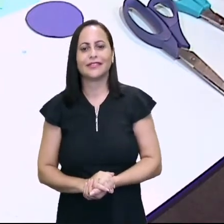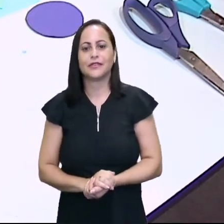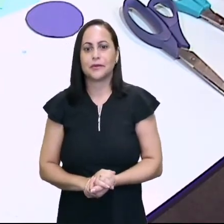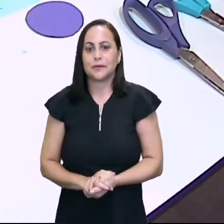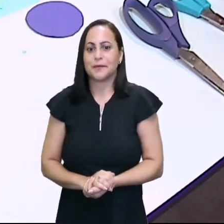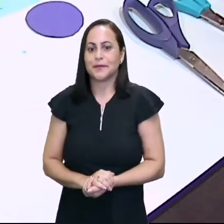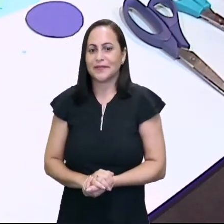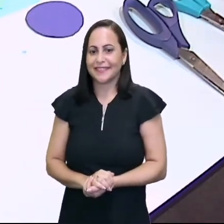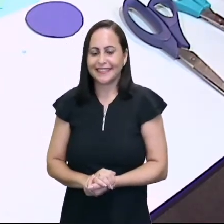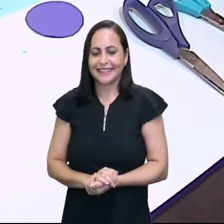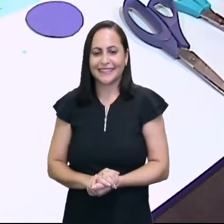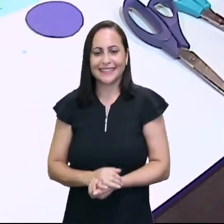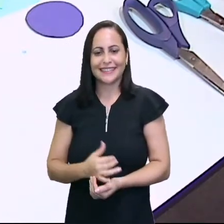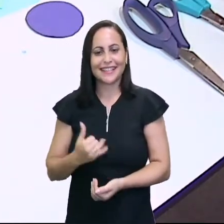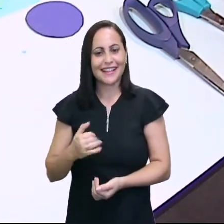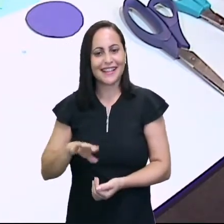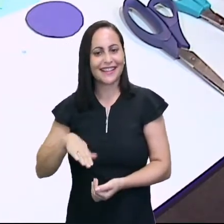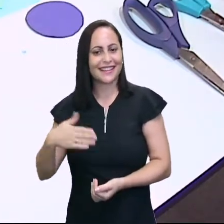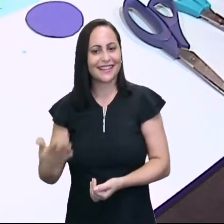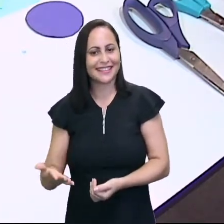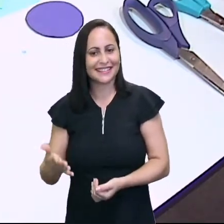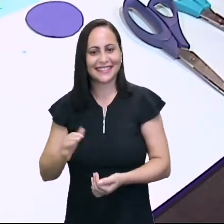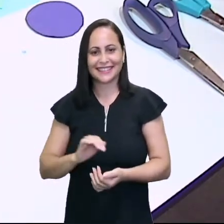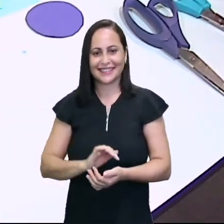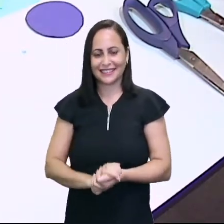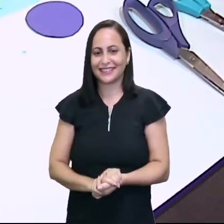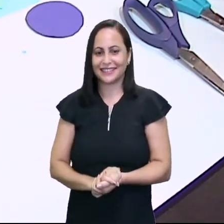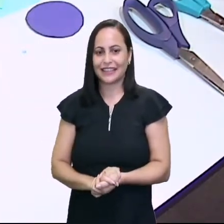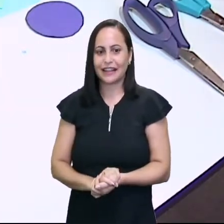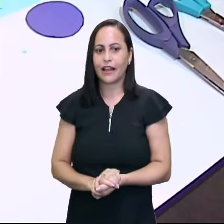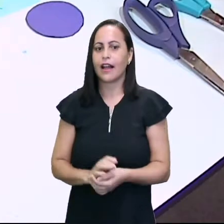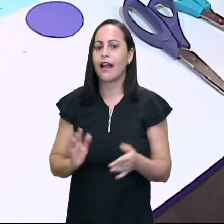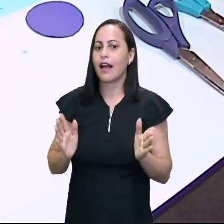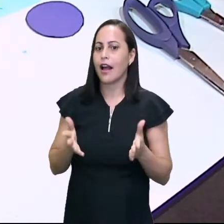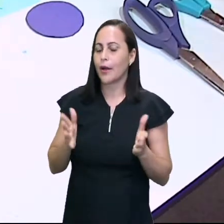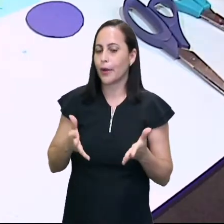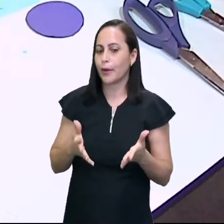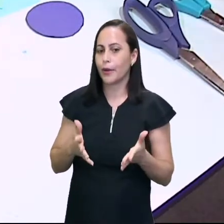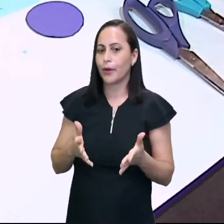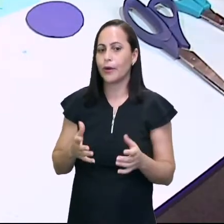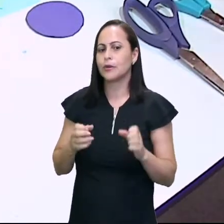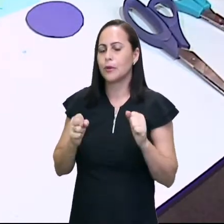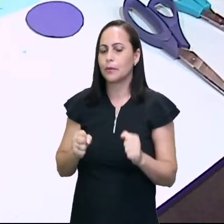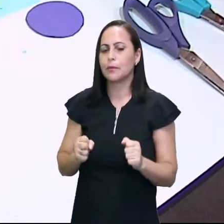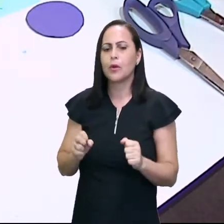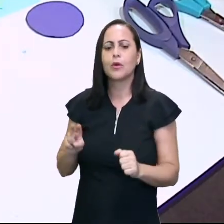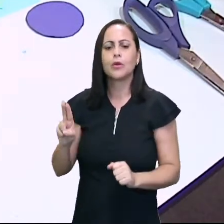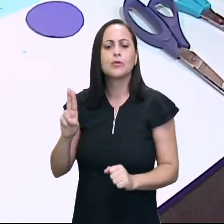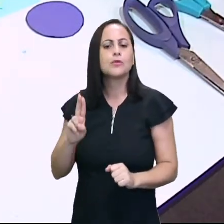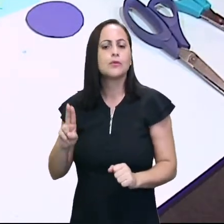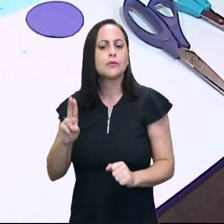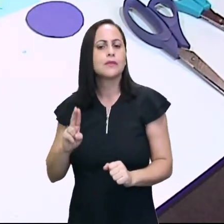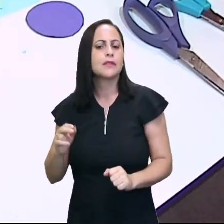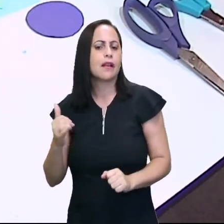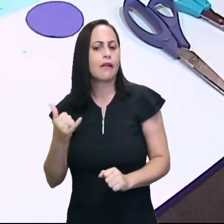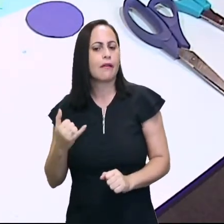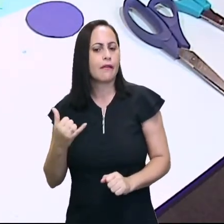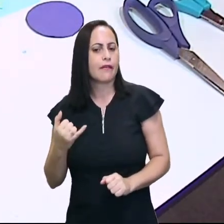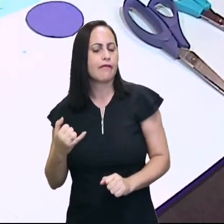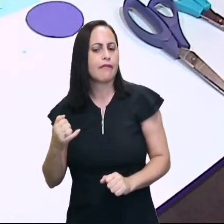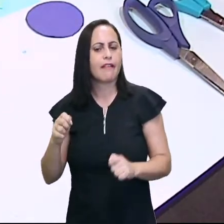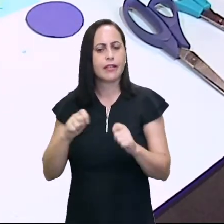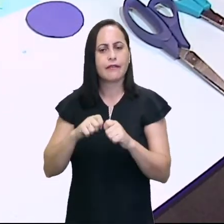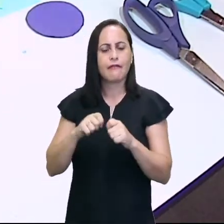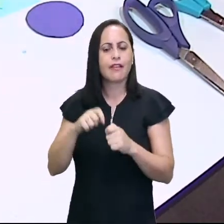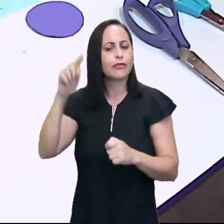aqui a canetinha. Que lindo, Luciene. Agora eu posso colocar um